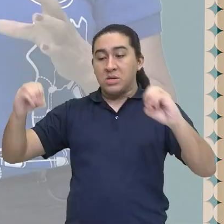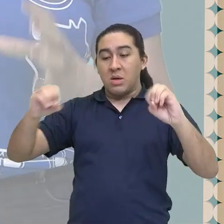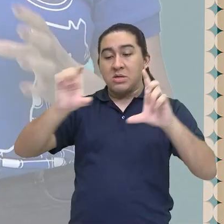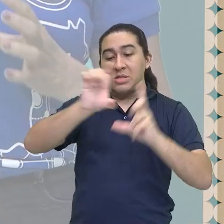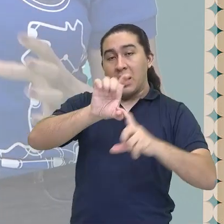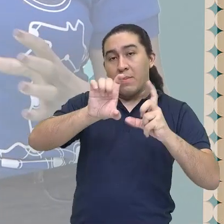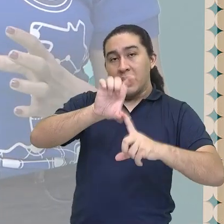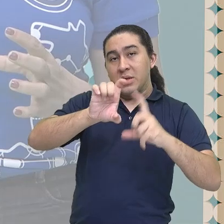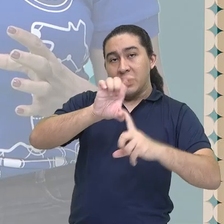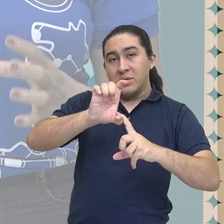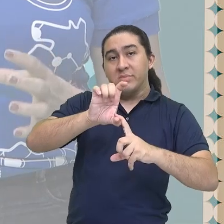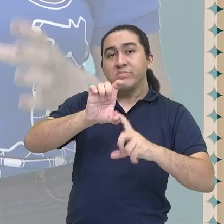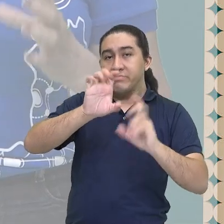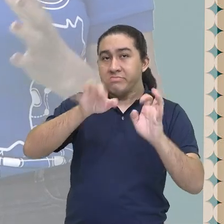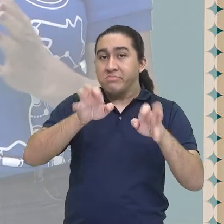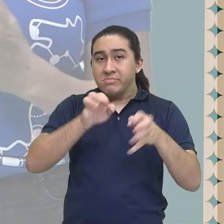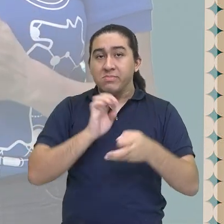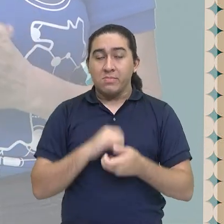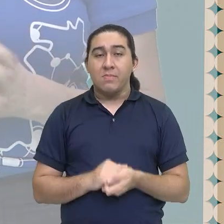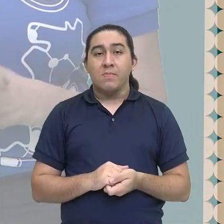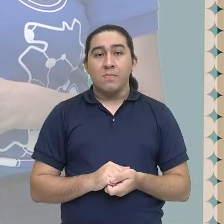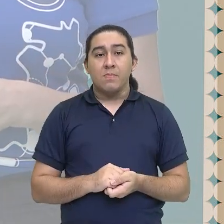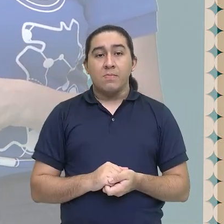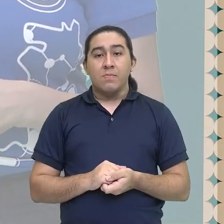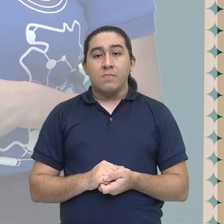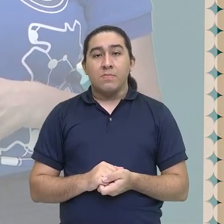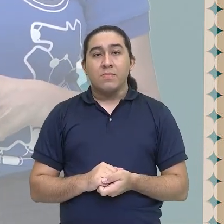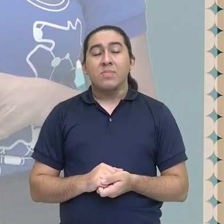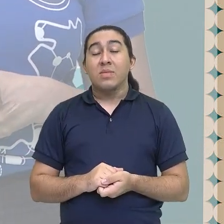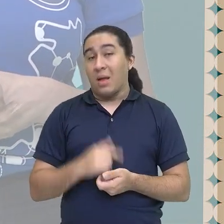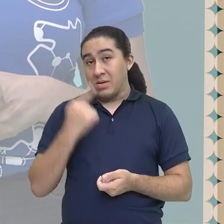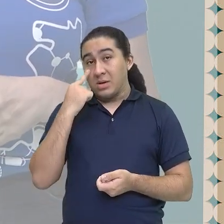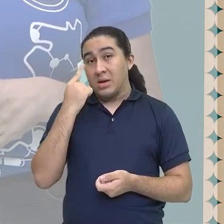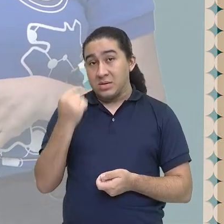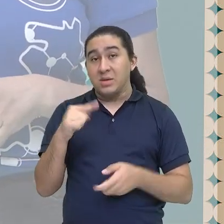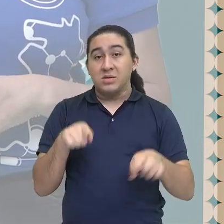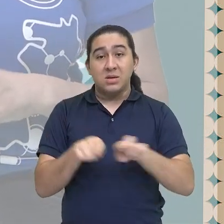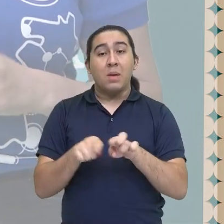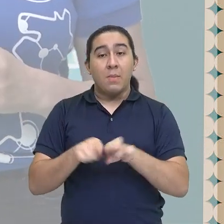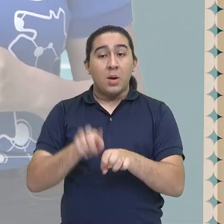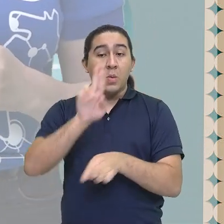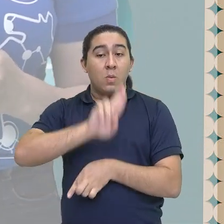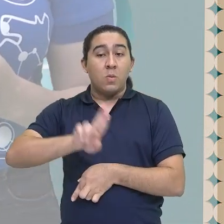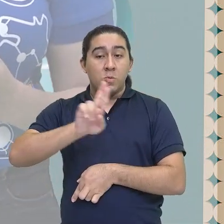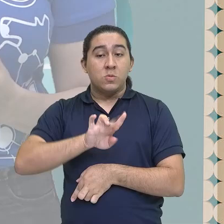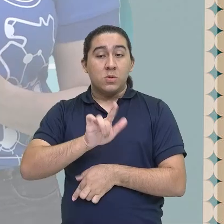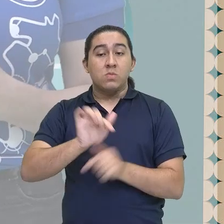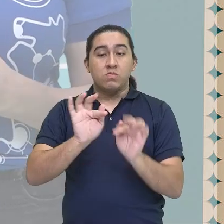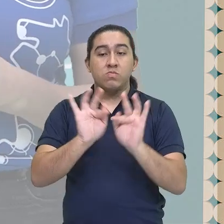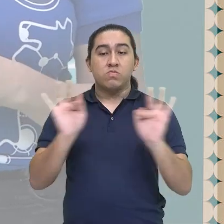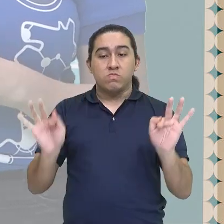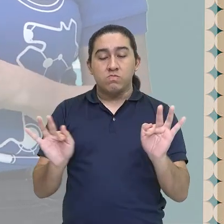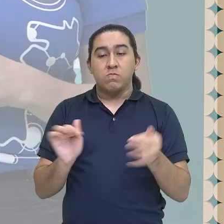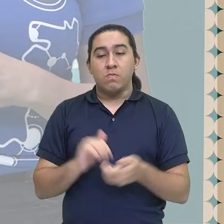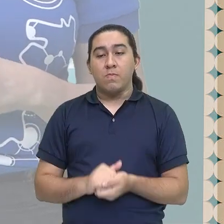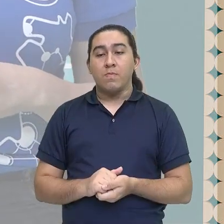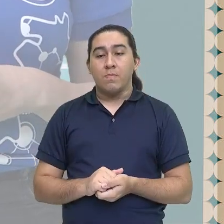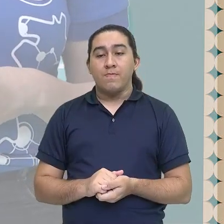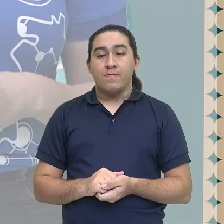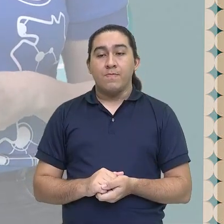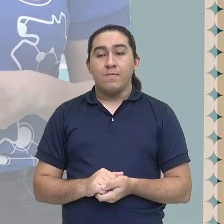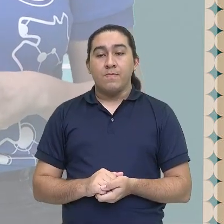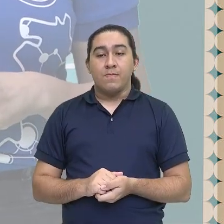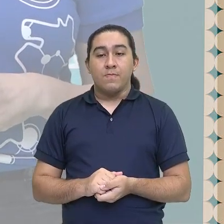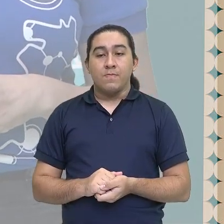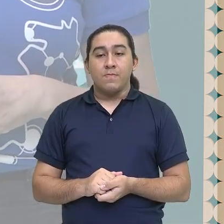orações coordenadas. Então, é interessante também o uso dessas frases mais elaboradas.